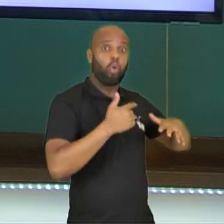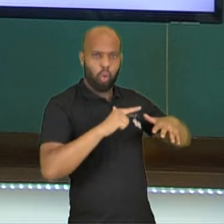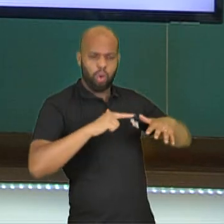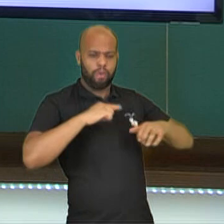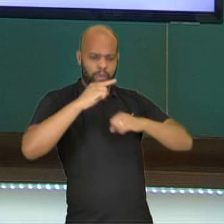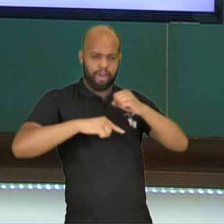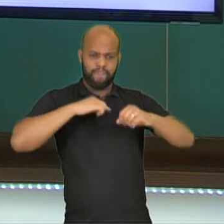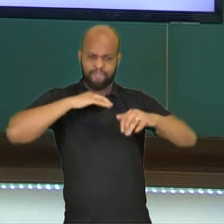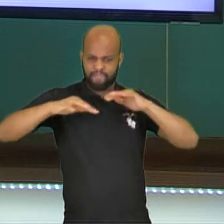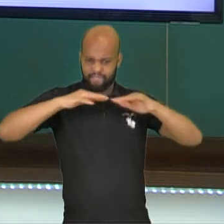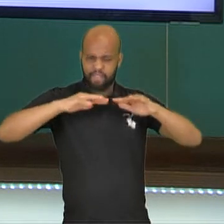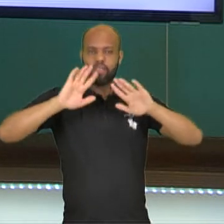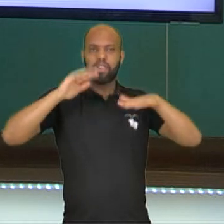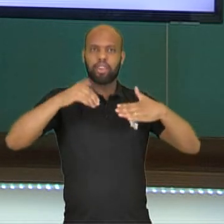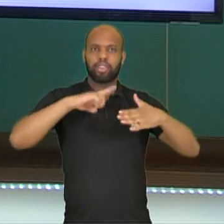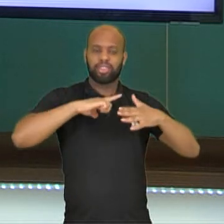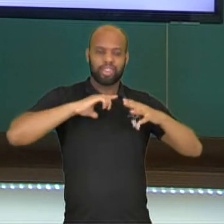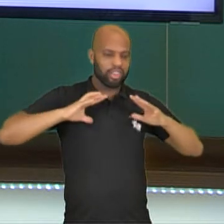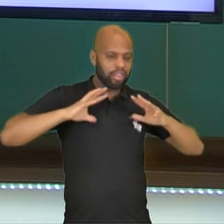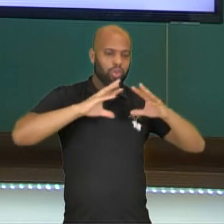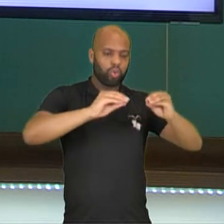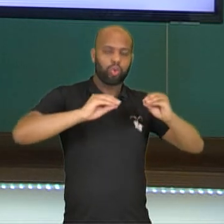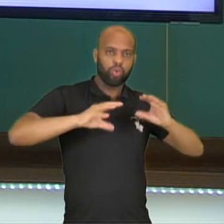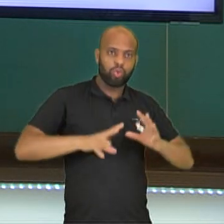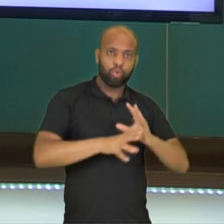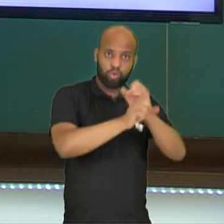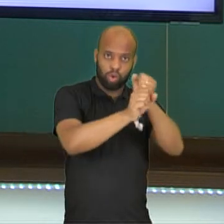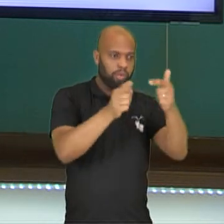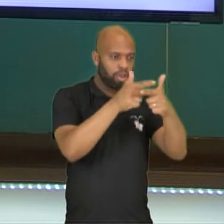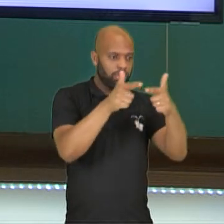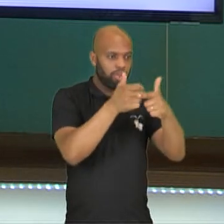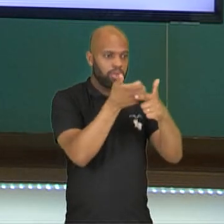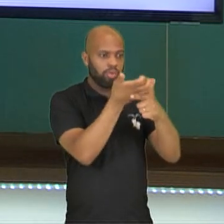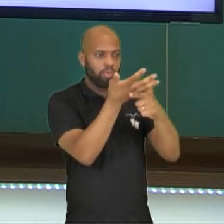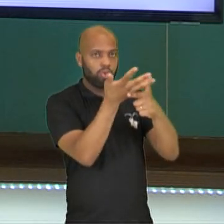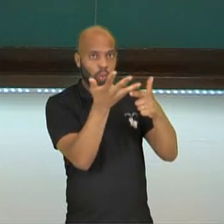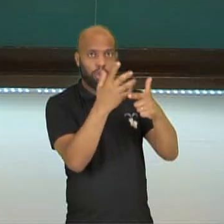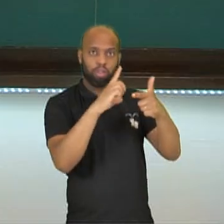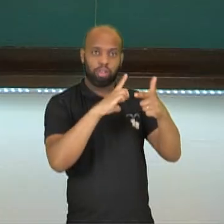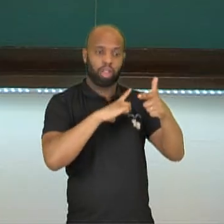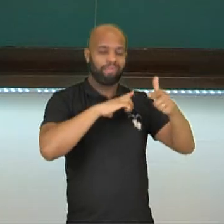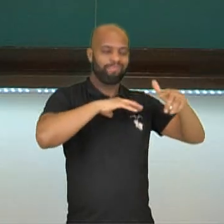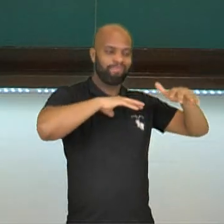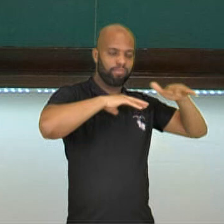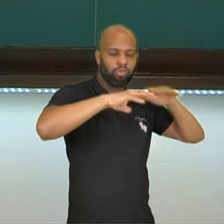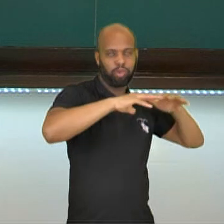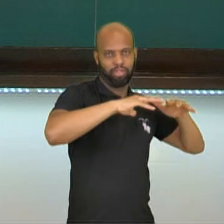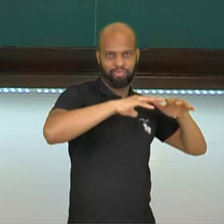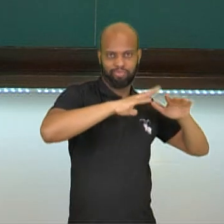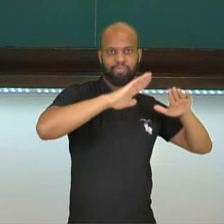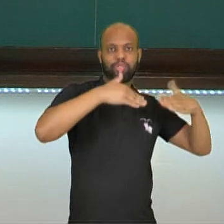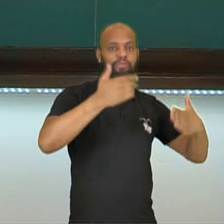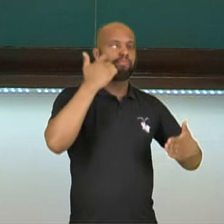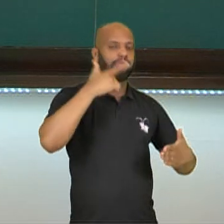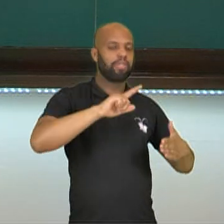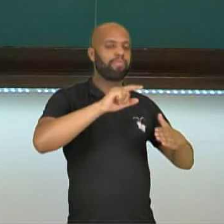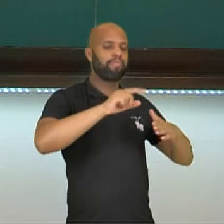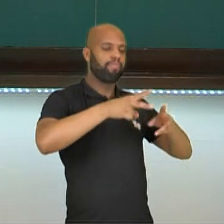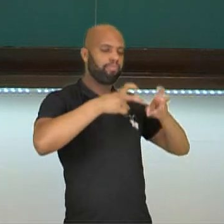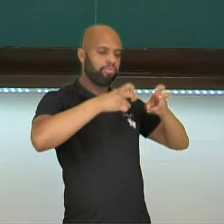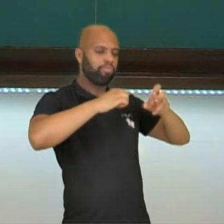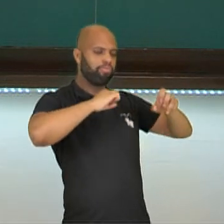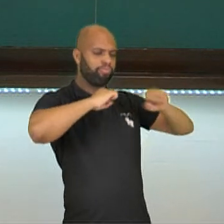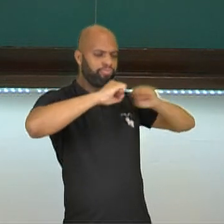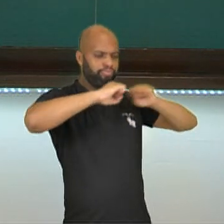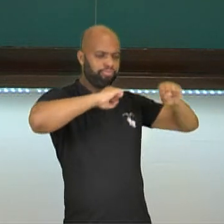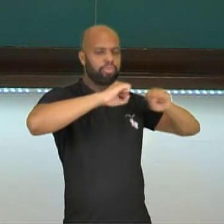Então, com isso, a gente vai perceber que, conforme a média de agitação que a gente tem, certo? Isso representa